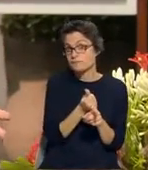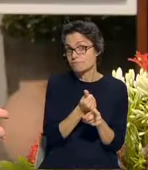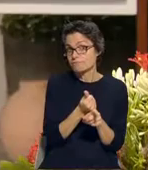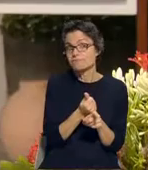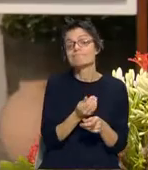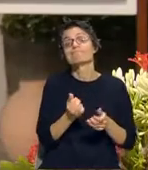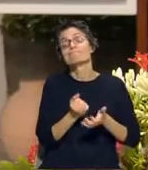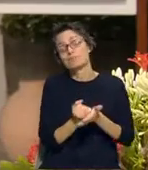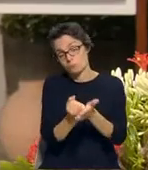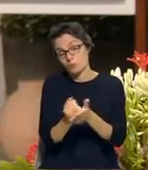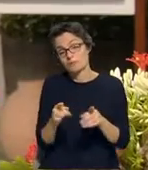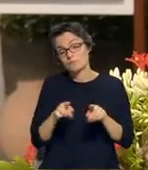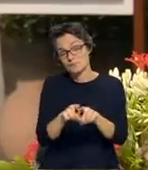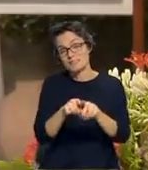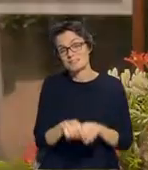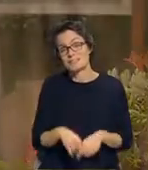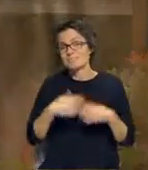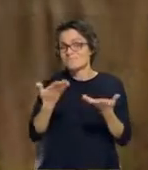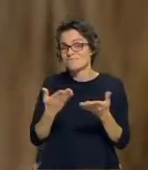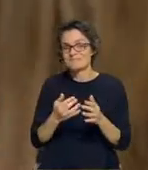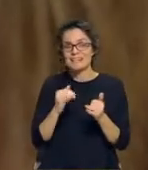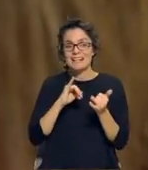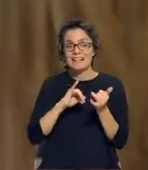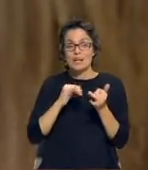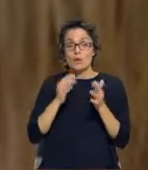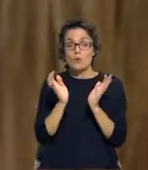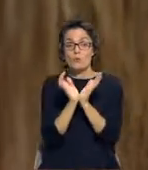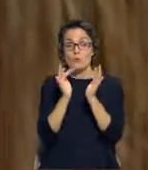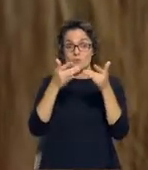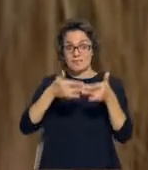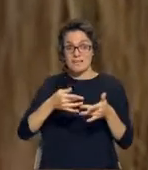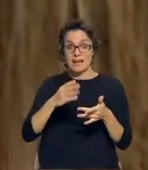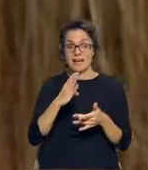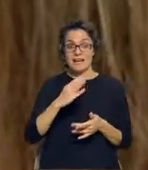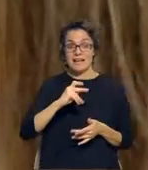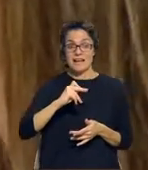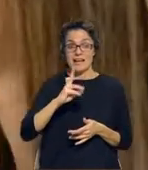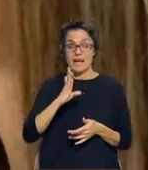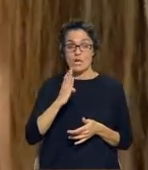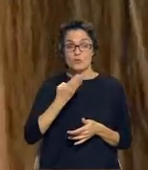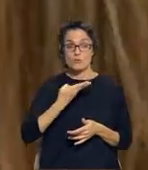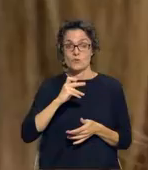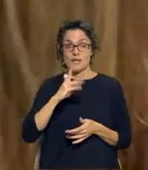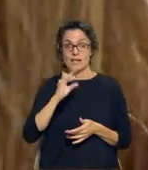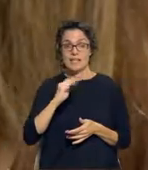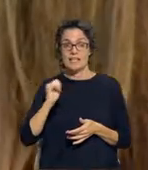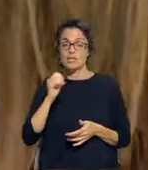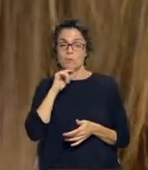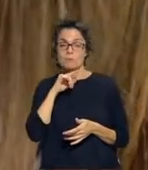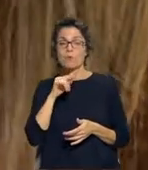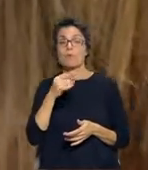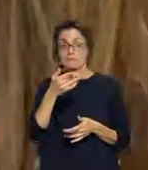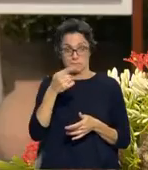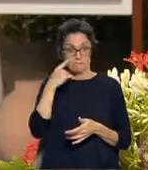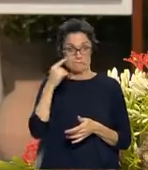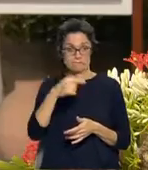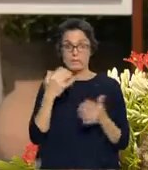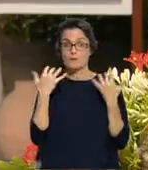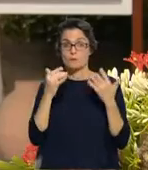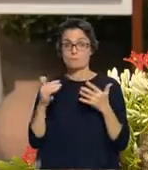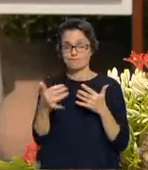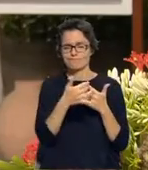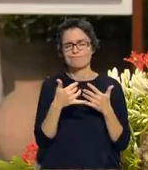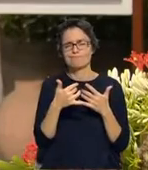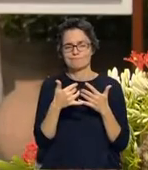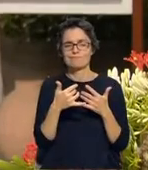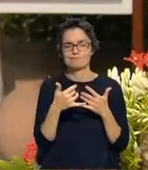dito? Tudo. Vamos perfeito. Ao site da Ajudares e sabemos exatamente. Tudo. É assim mesmo? É isso. Muito obrigada. Bem. Vamos então a ajudares.org e é exatamente neste site